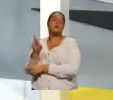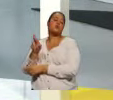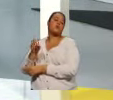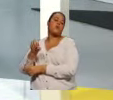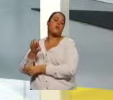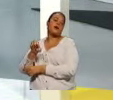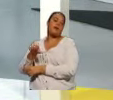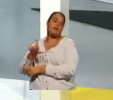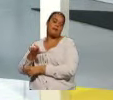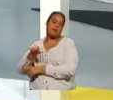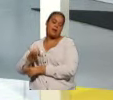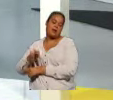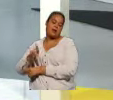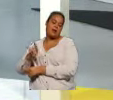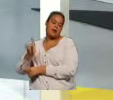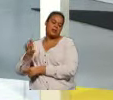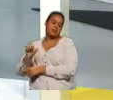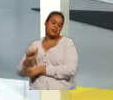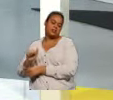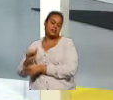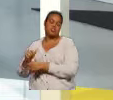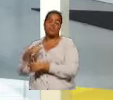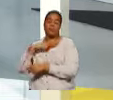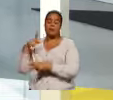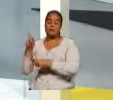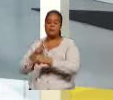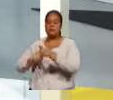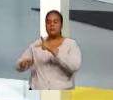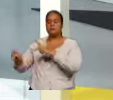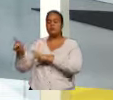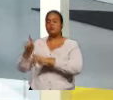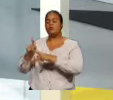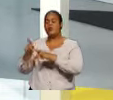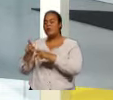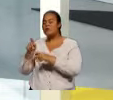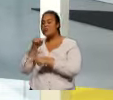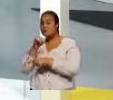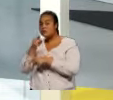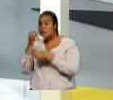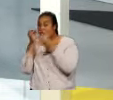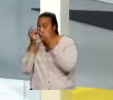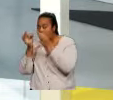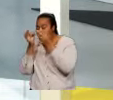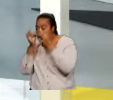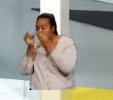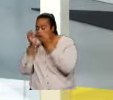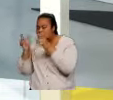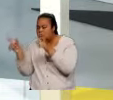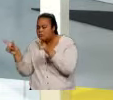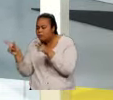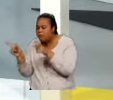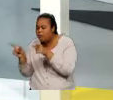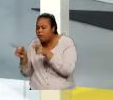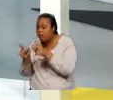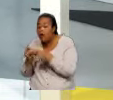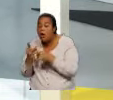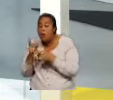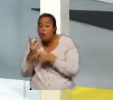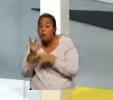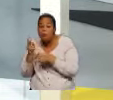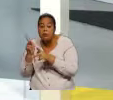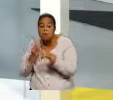população algum resquício de população se você observar com bastante atenção tem aí menos que dois